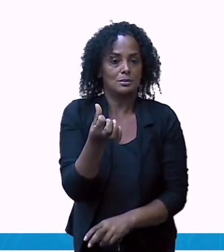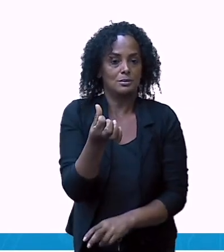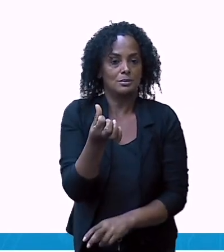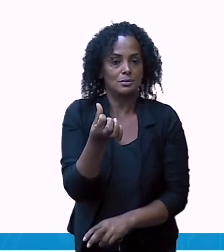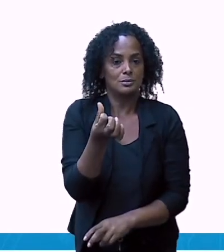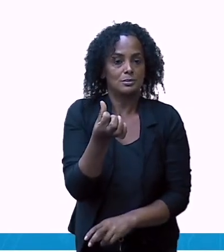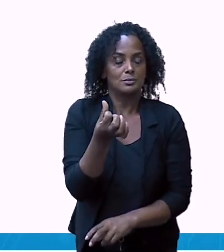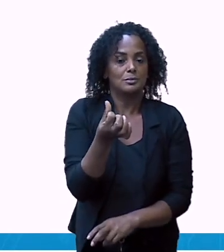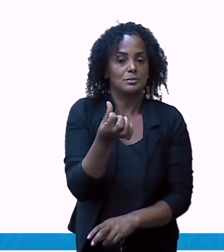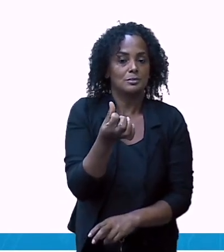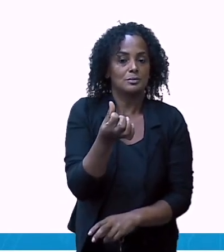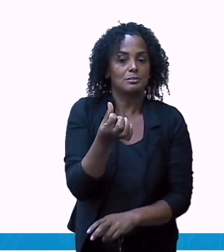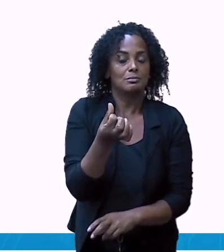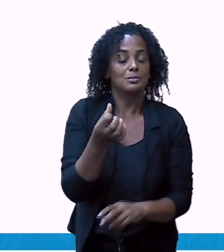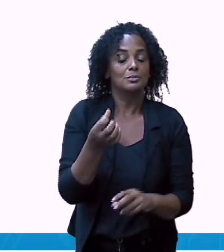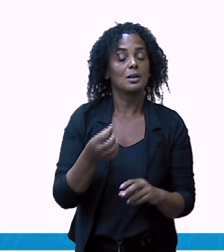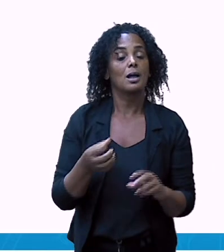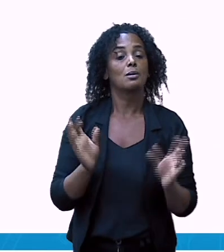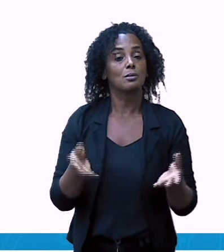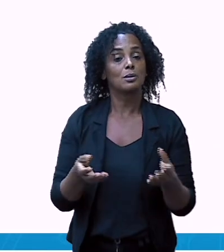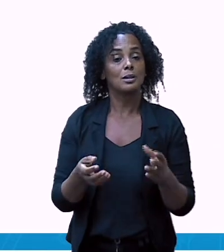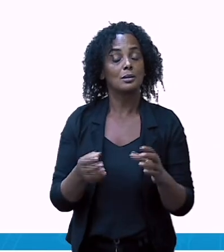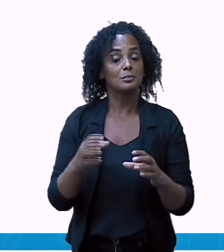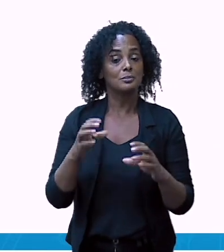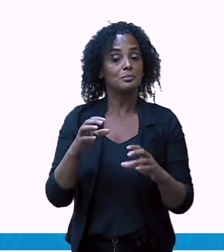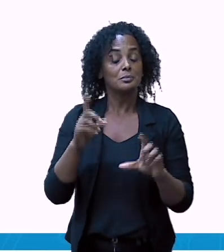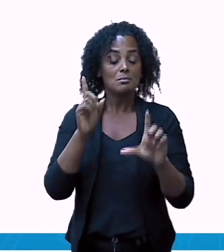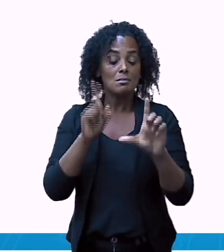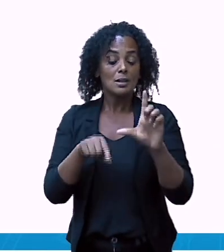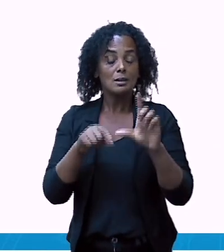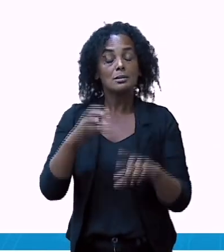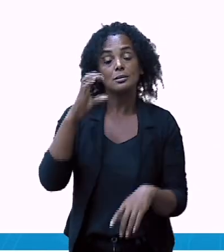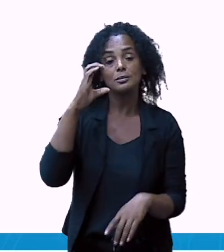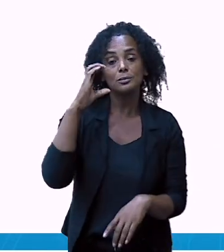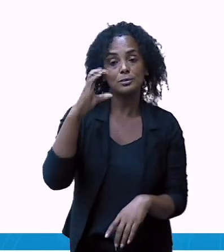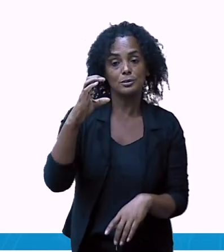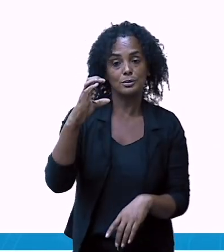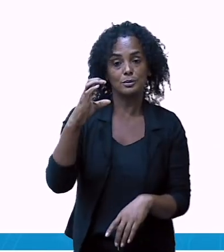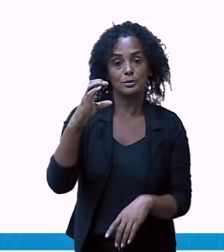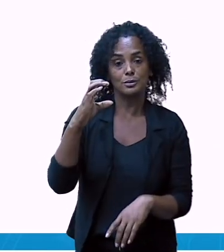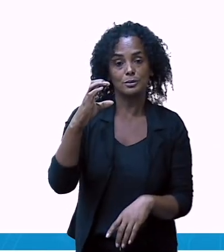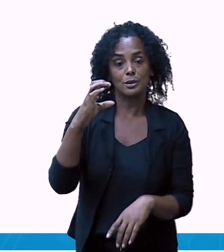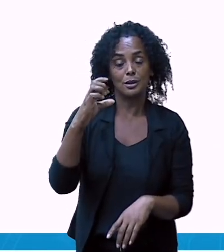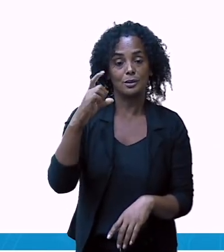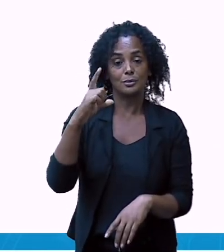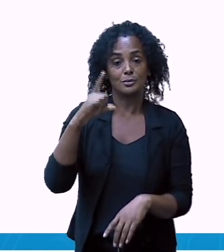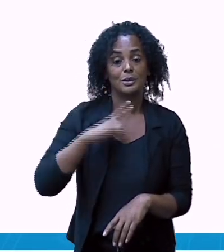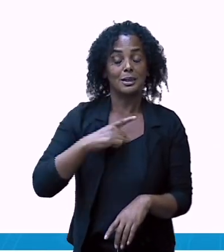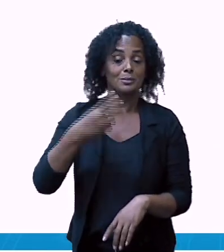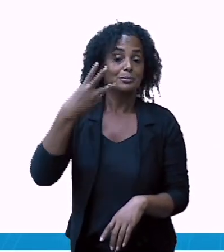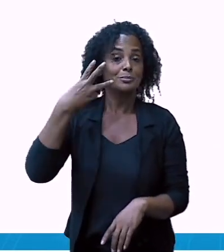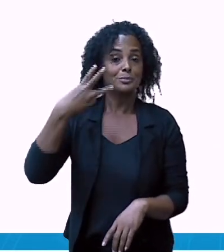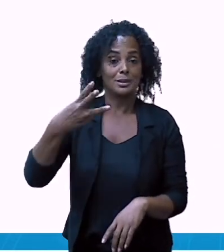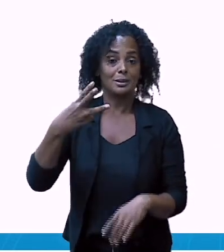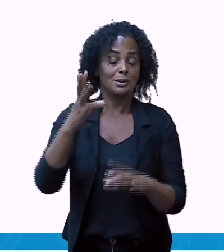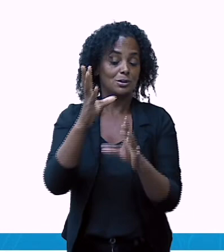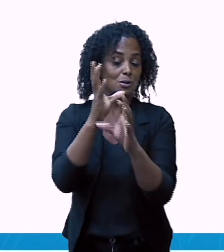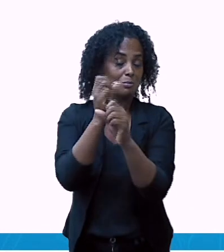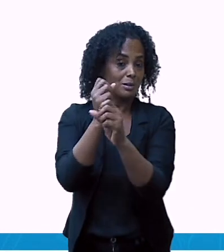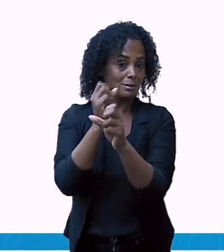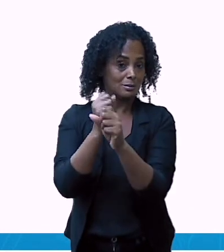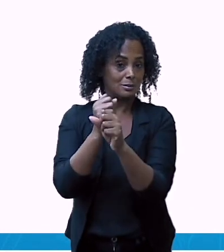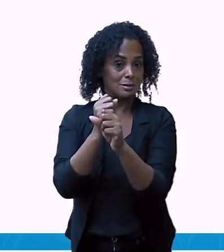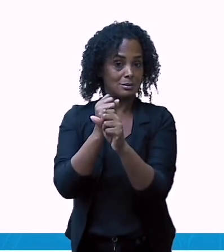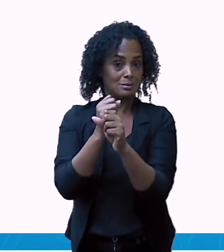vamos analisar uma outra expressão numérica que aparece também 3 operações. Divisão,